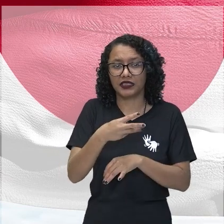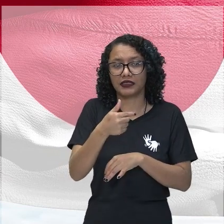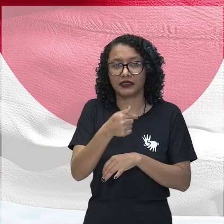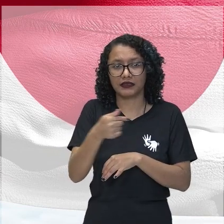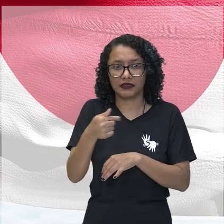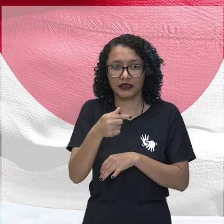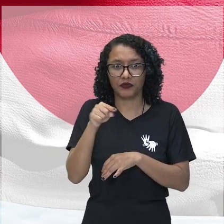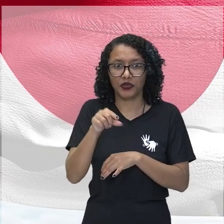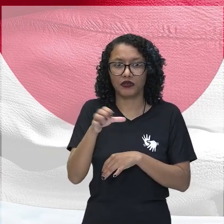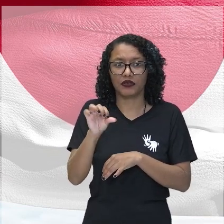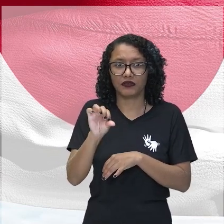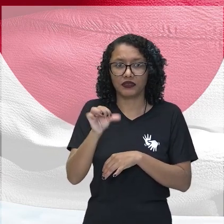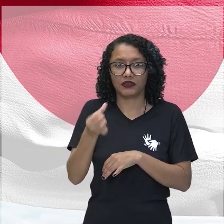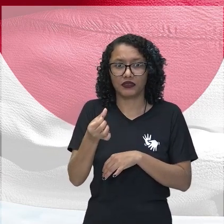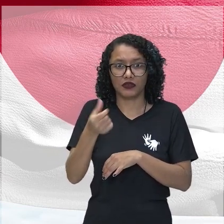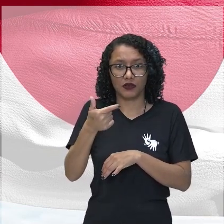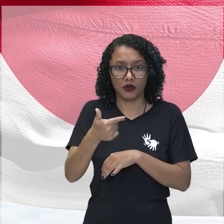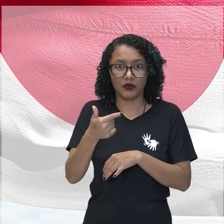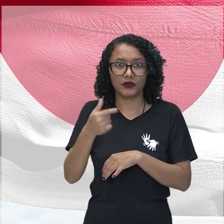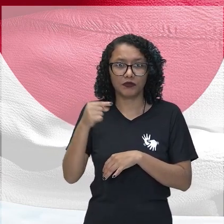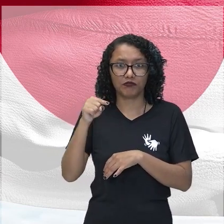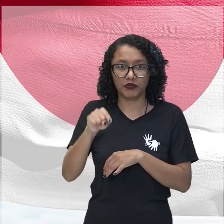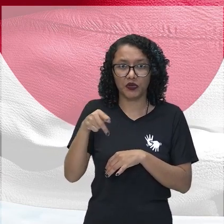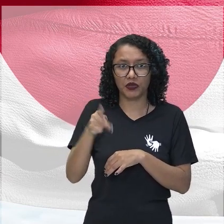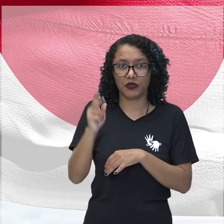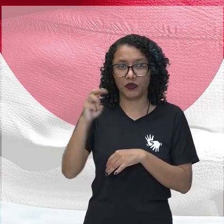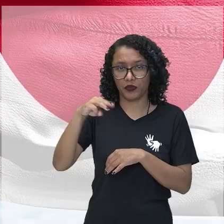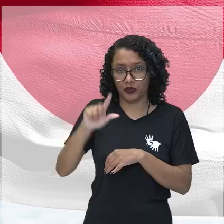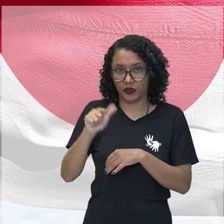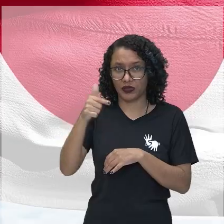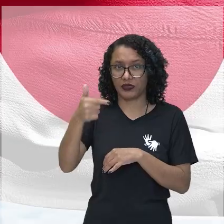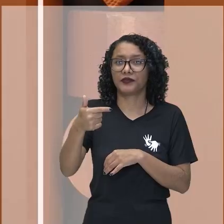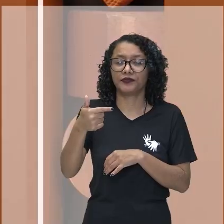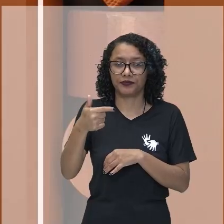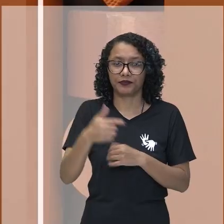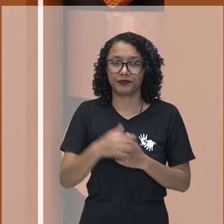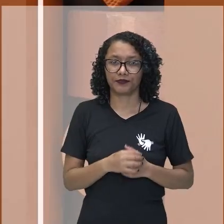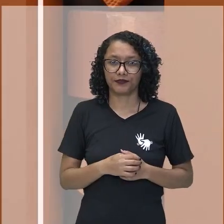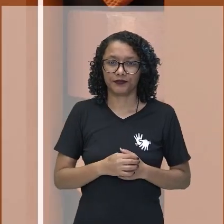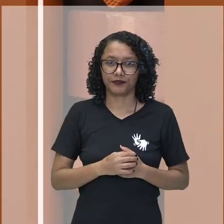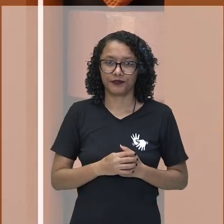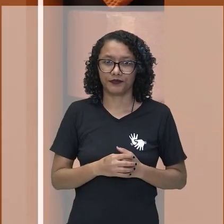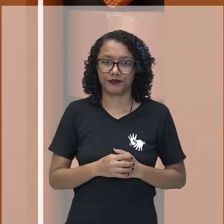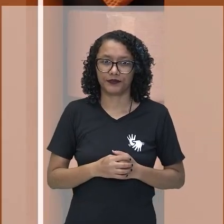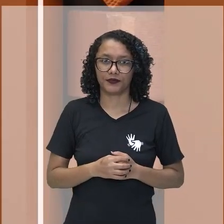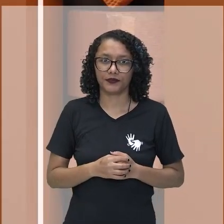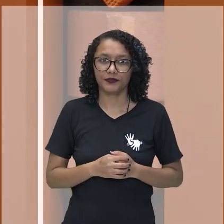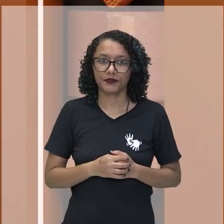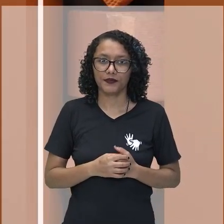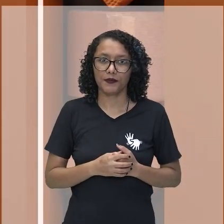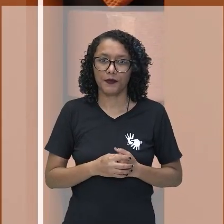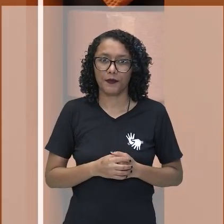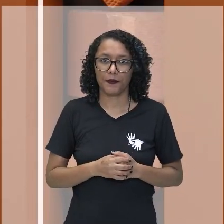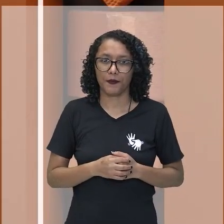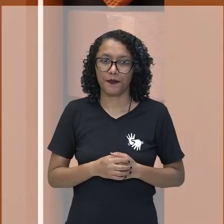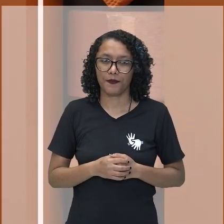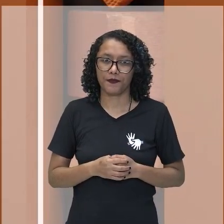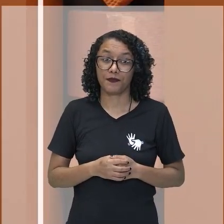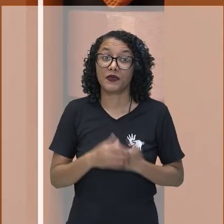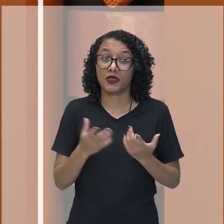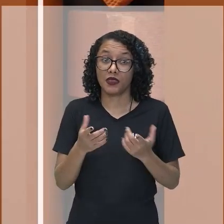377.962 mil quilômetros quadrados. Então, não esqueçam, o Japão vai ser considerado